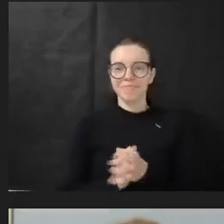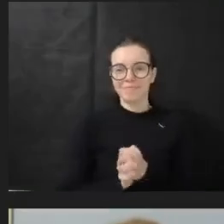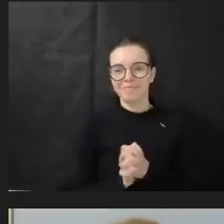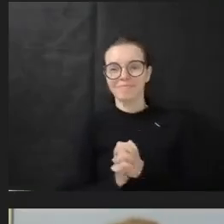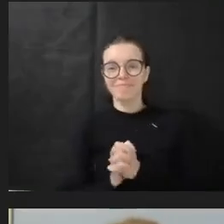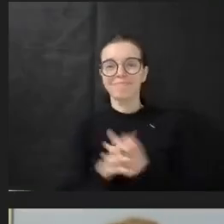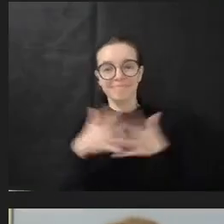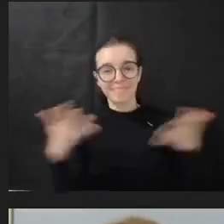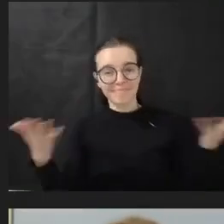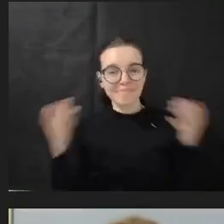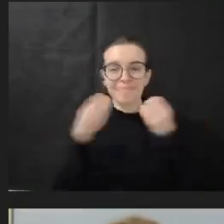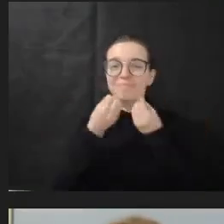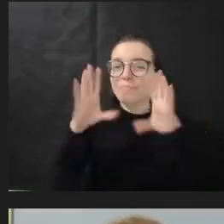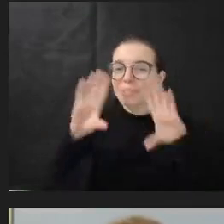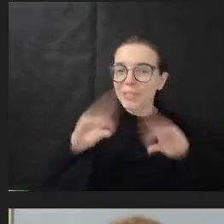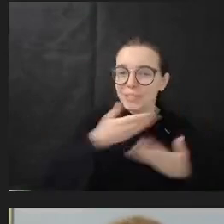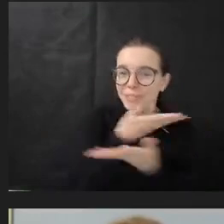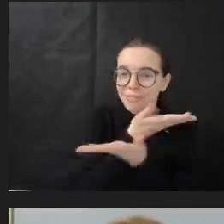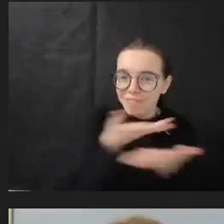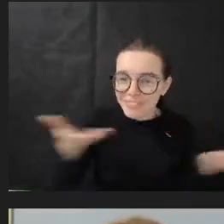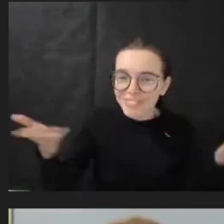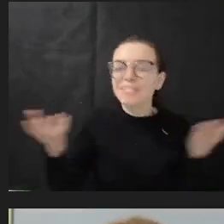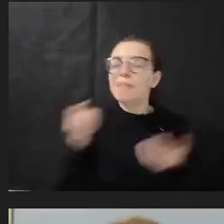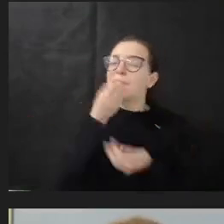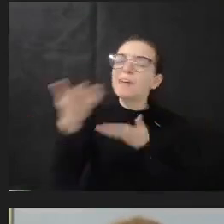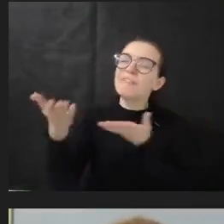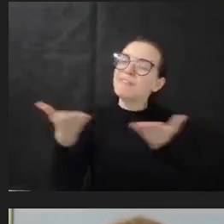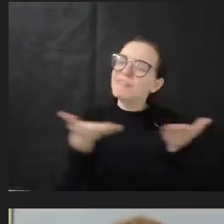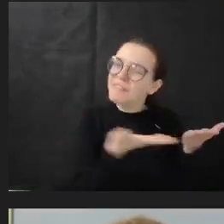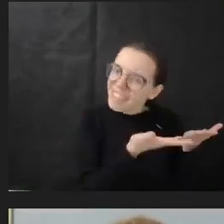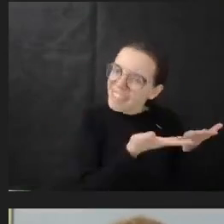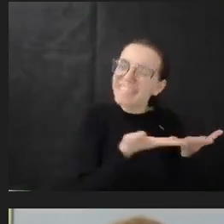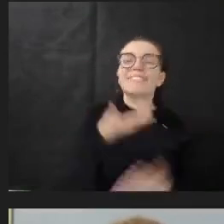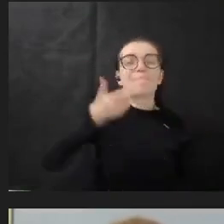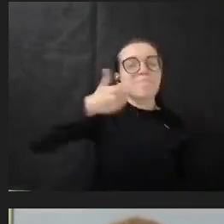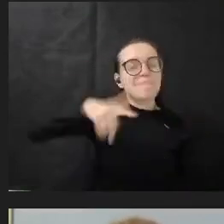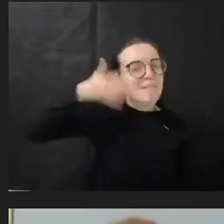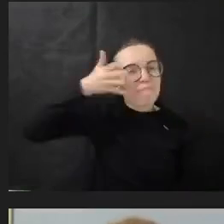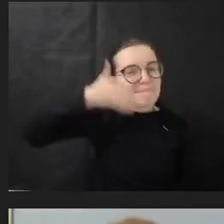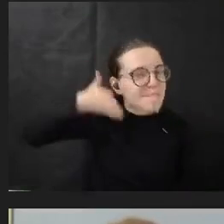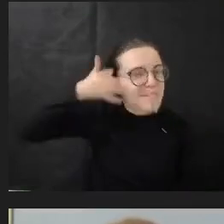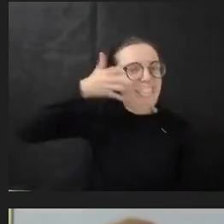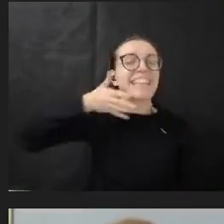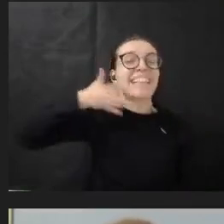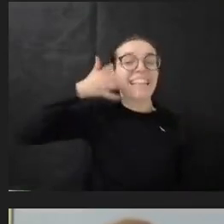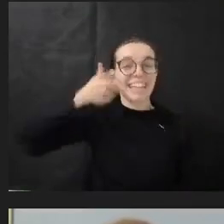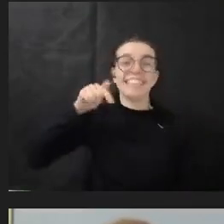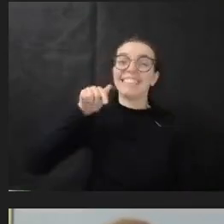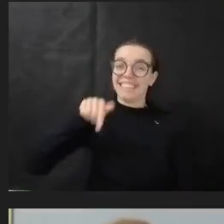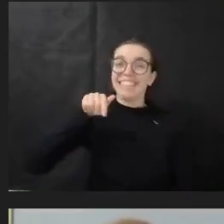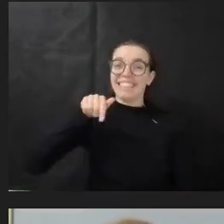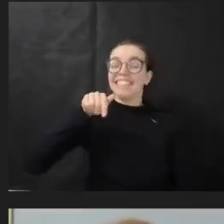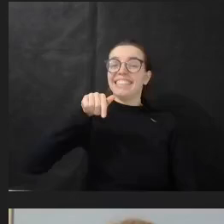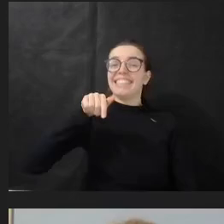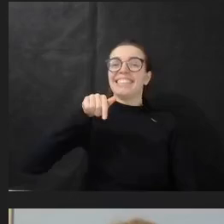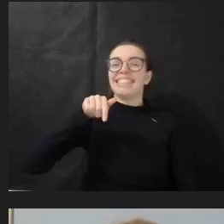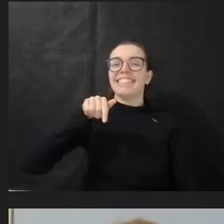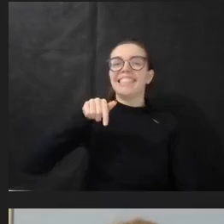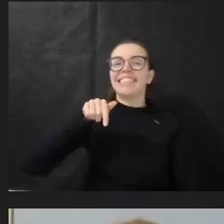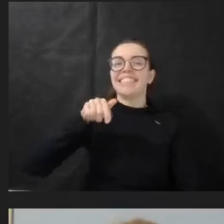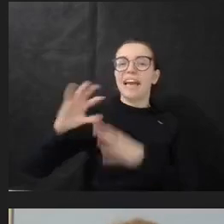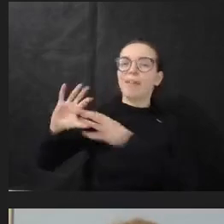Boa noite a todos, sejam bem-vindos a mais uma palestra desse ciclo formativo, que é o